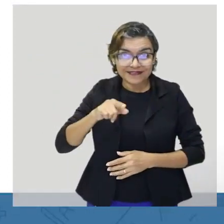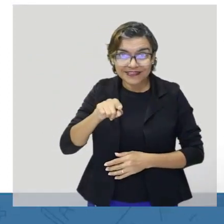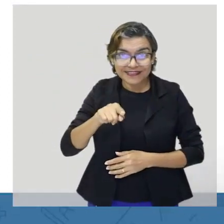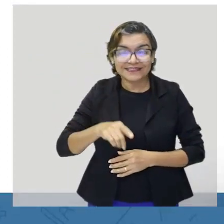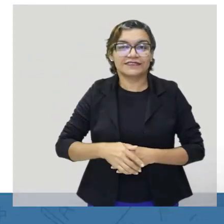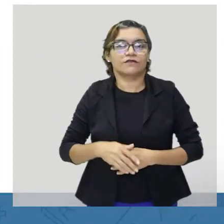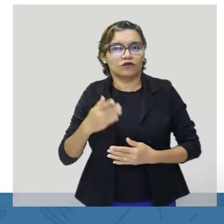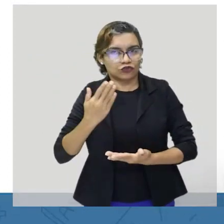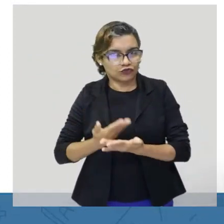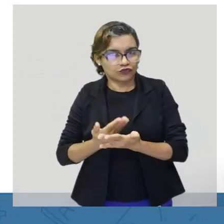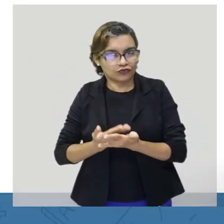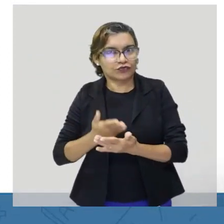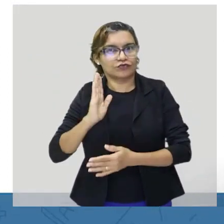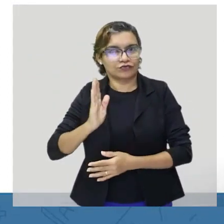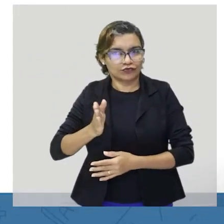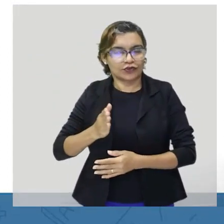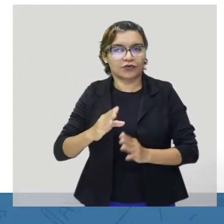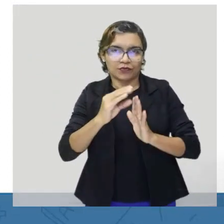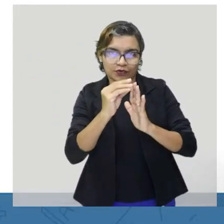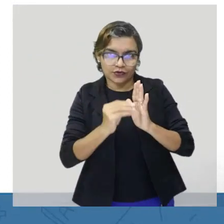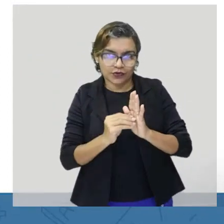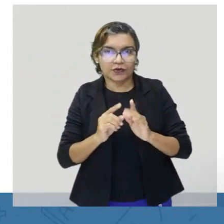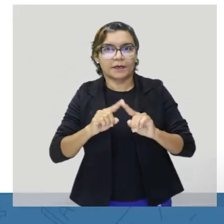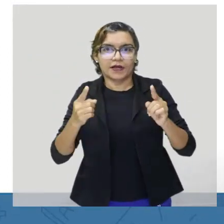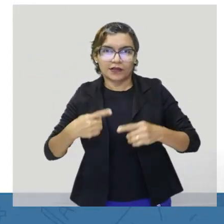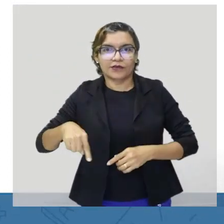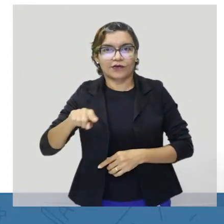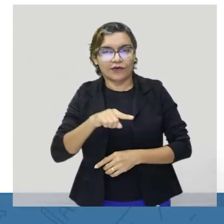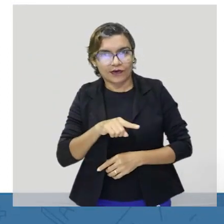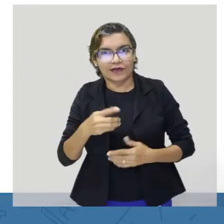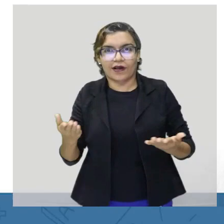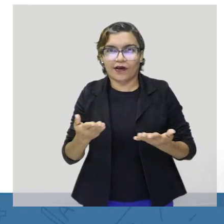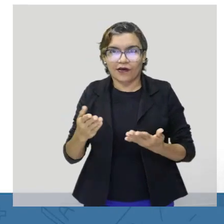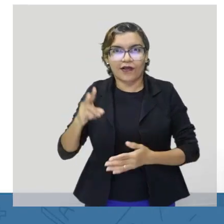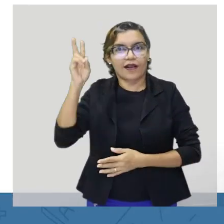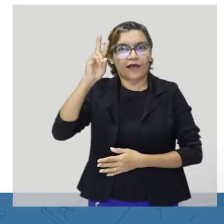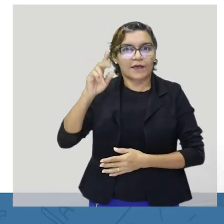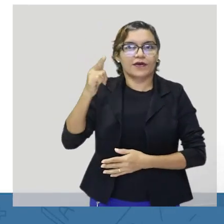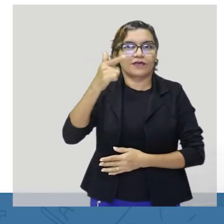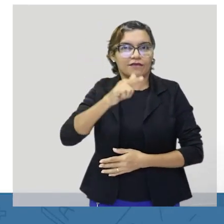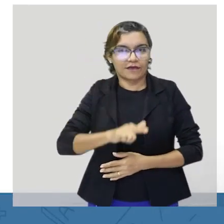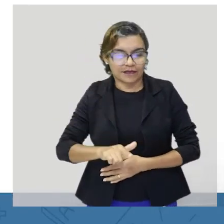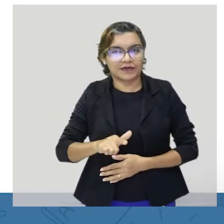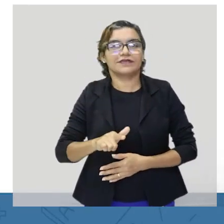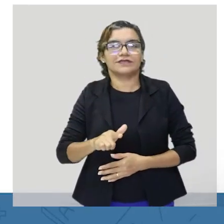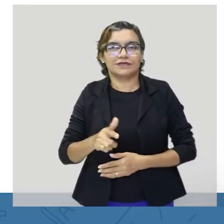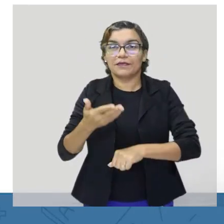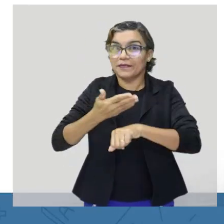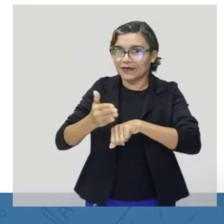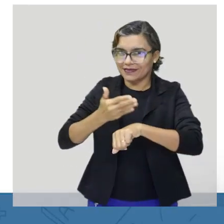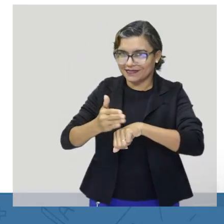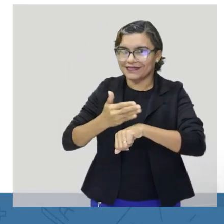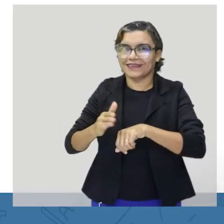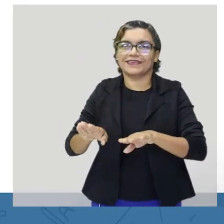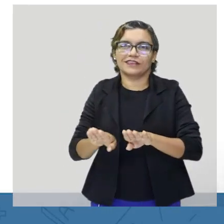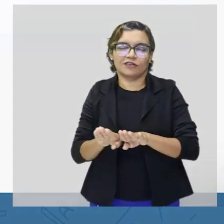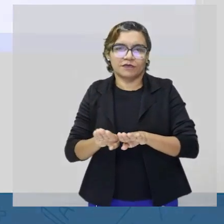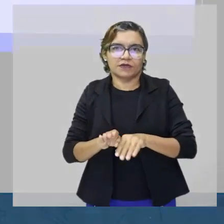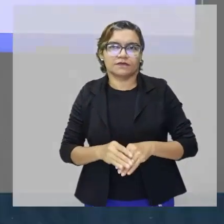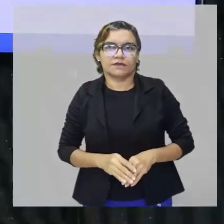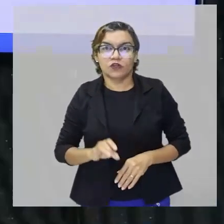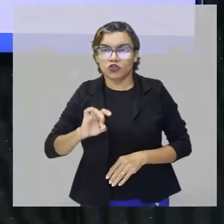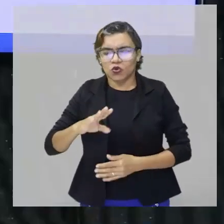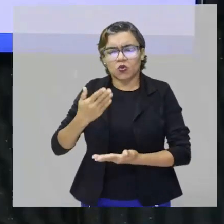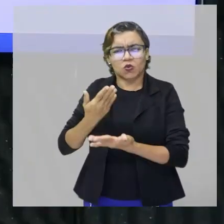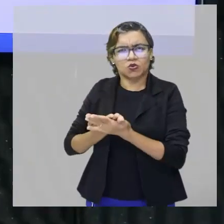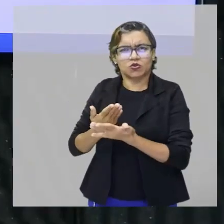já estudaram esse conteúdo, mas nós precisamos relembrar e principalmente colocar em prática, turma. Nada de ficar estudando